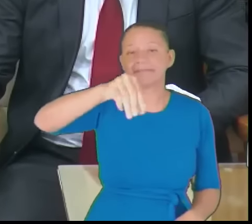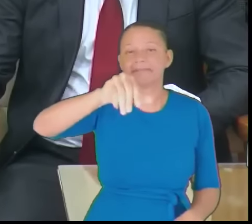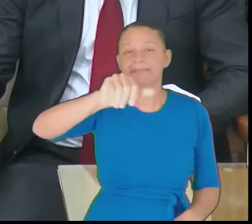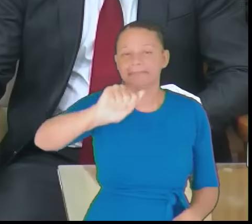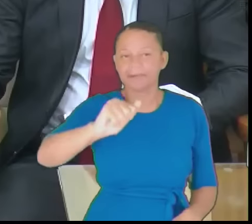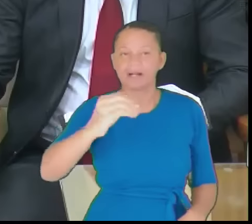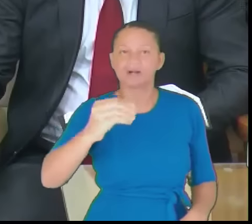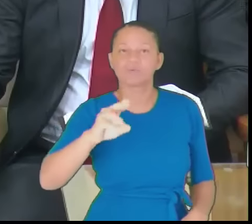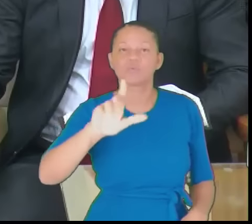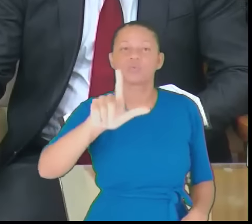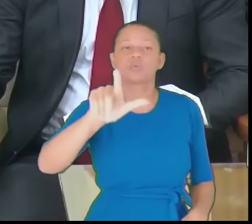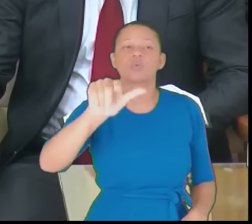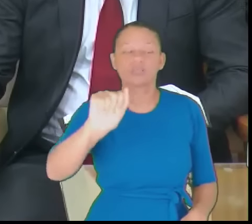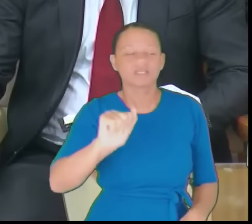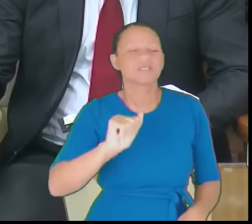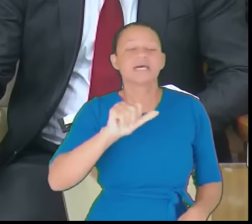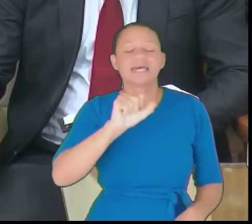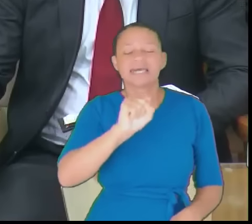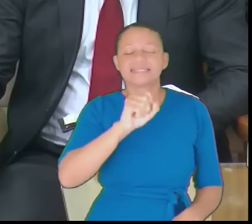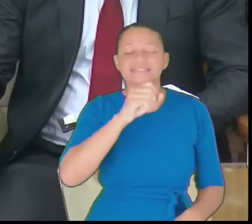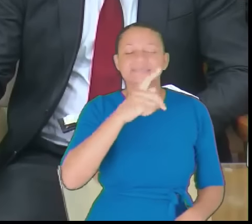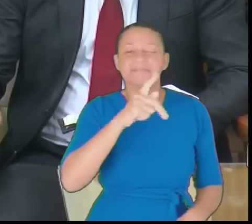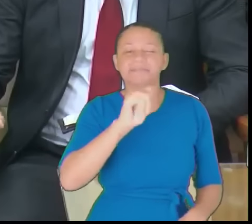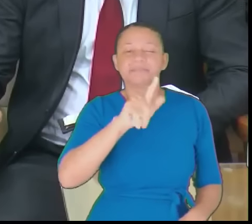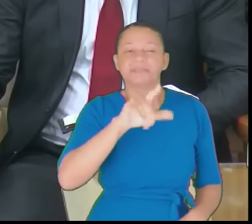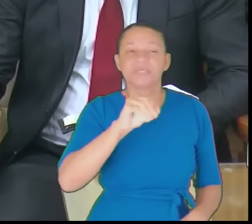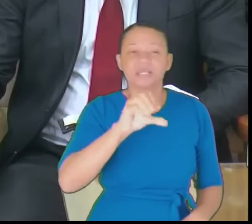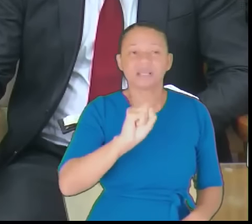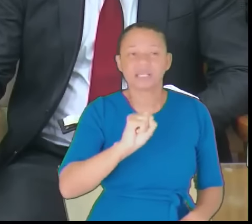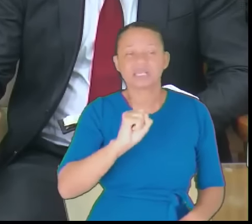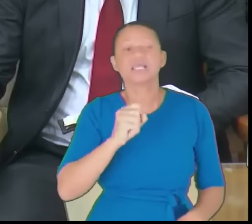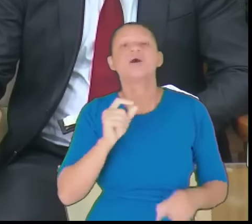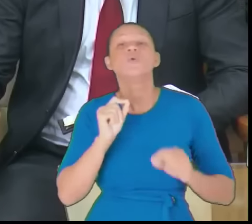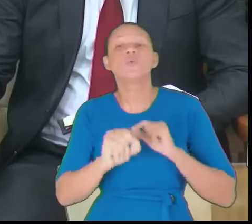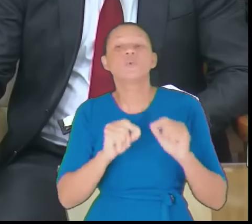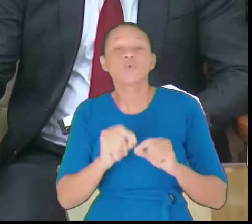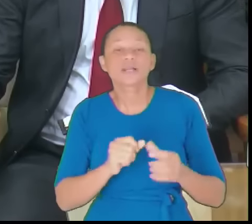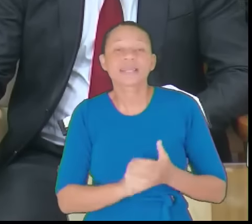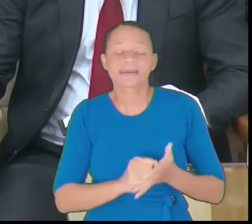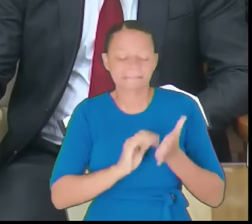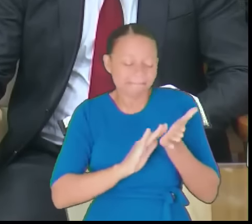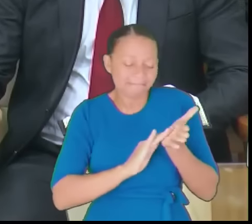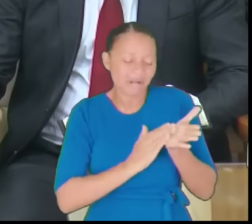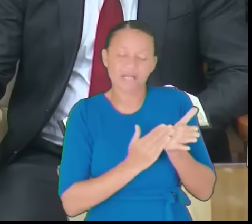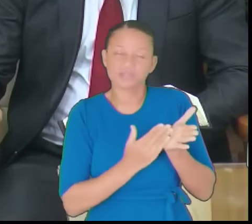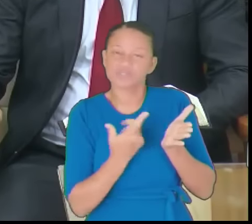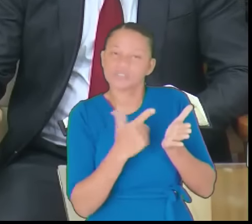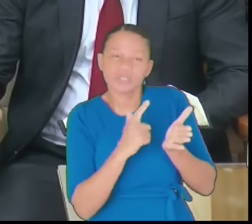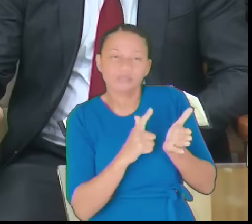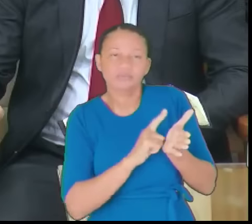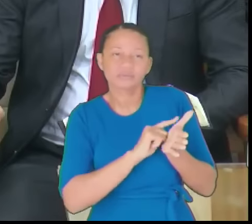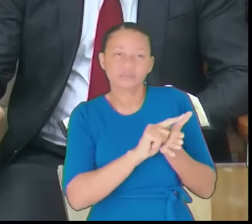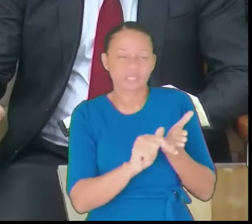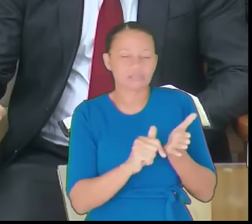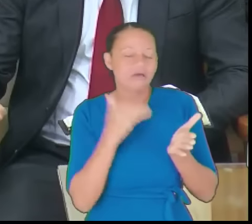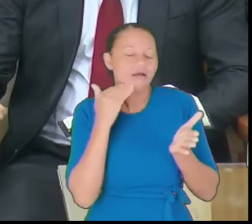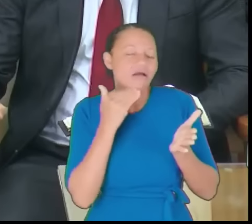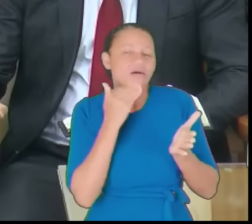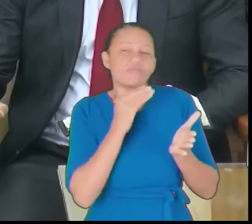espilos, que significa mancha, falta, deformidade. A verdadeira igreja de Jesus, ela não tem